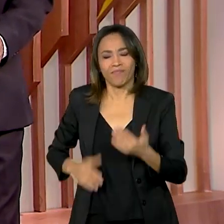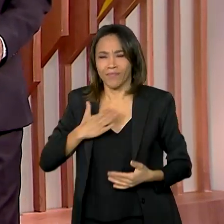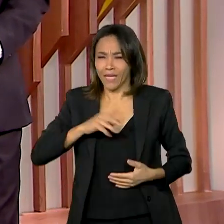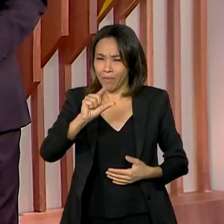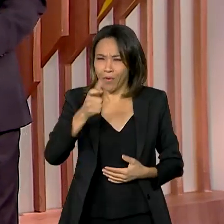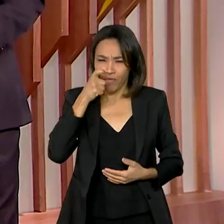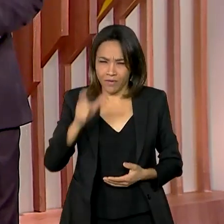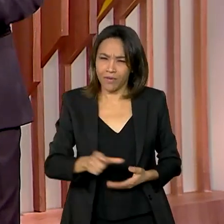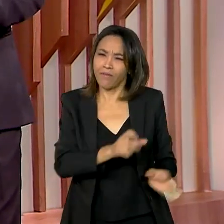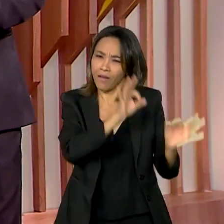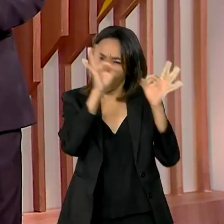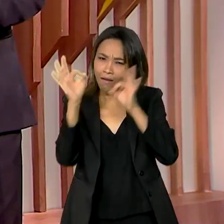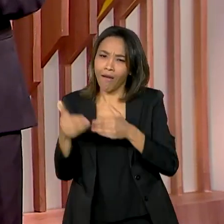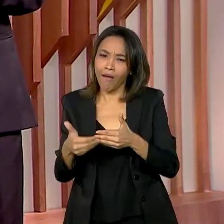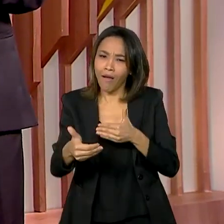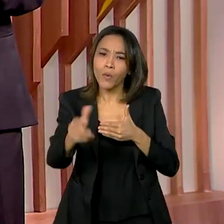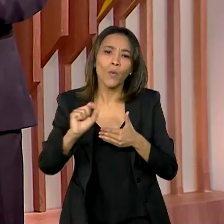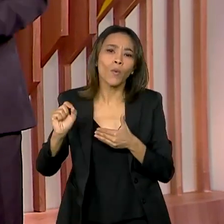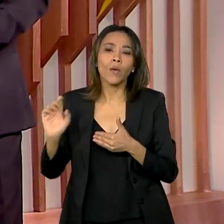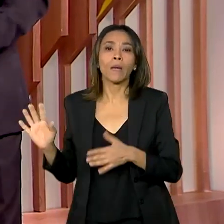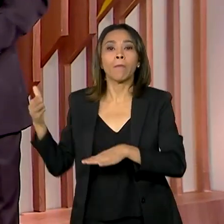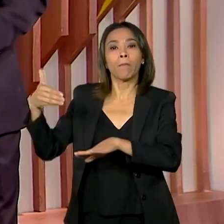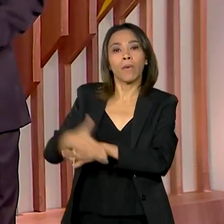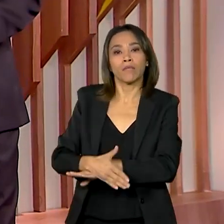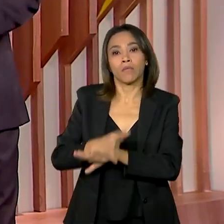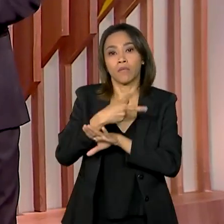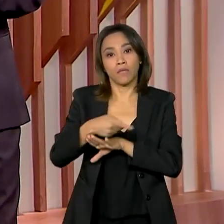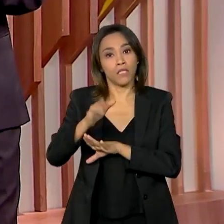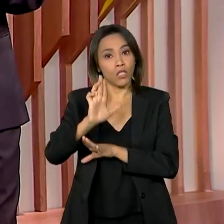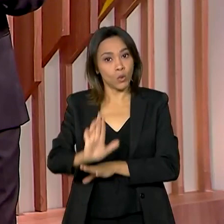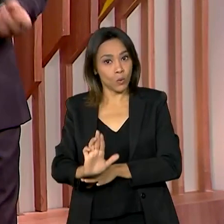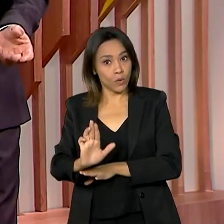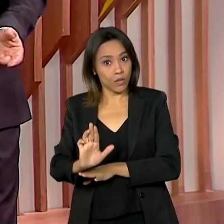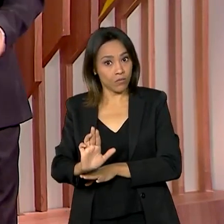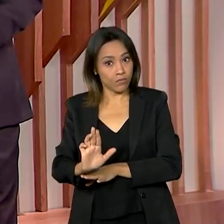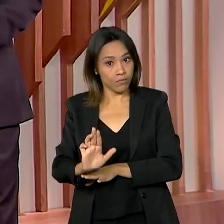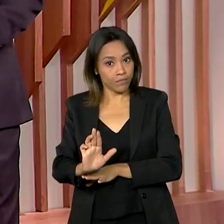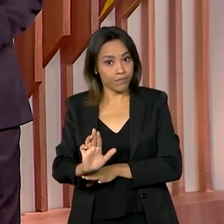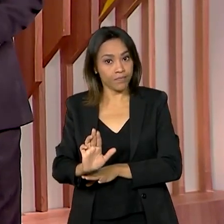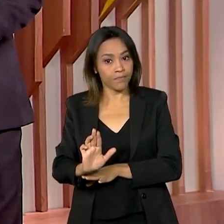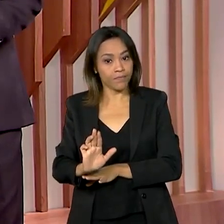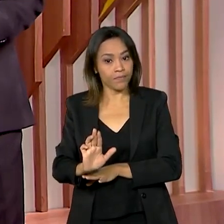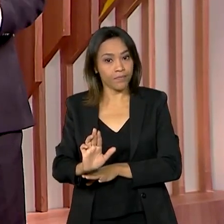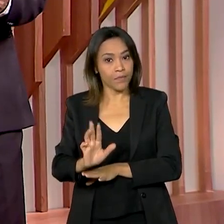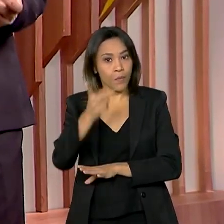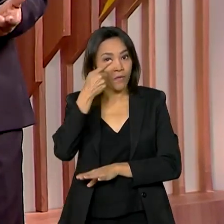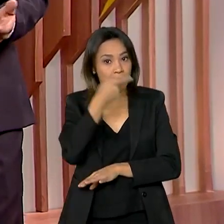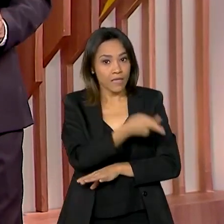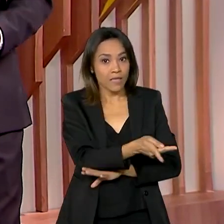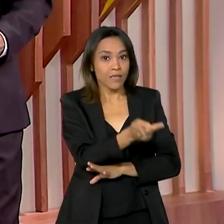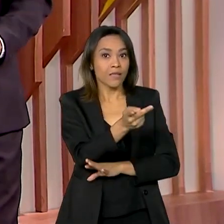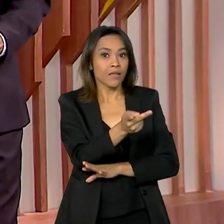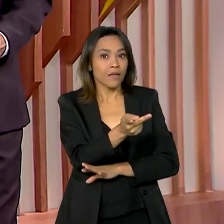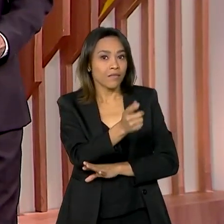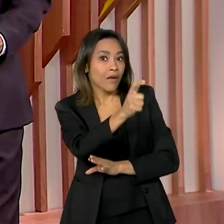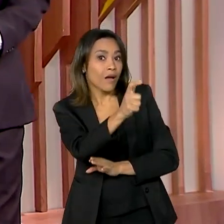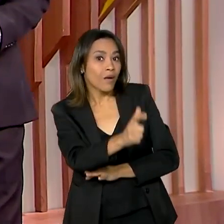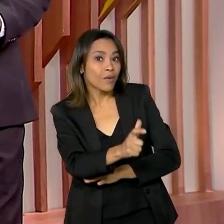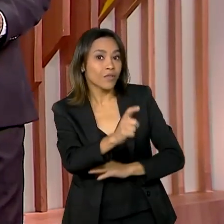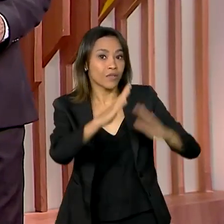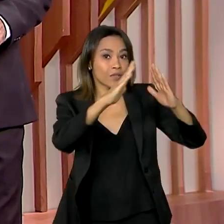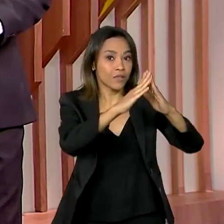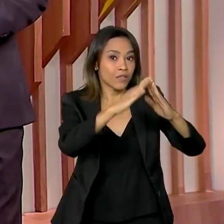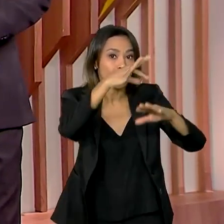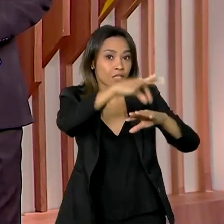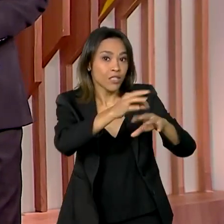aqui com a gente a participação do presidente Lula em uma visita a um frigorífico